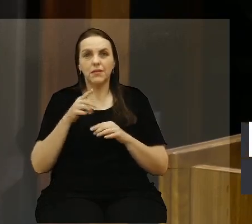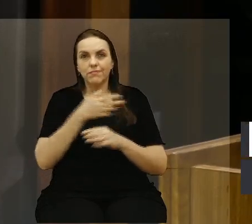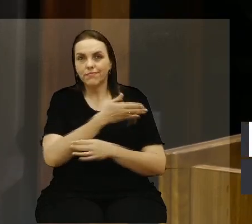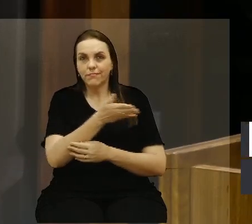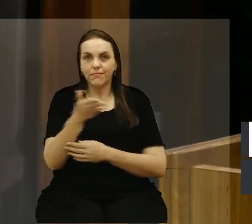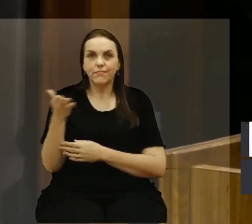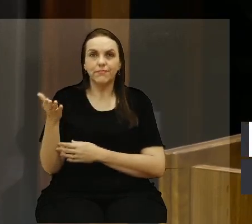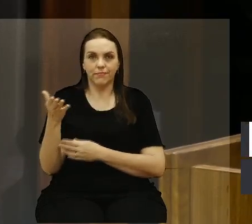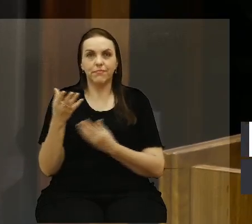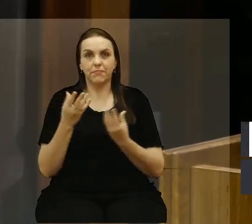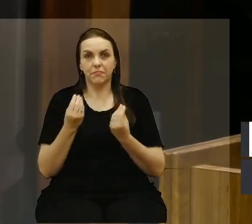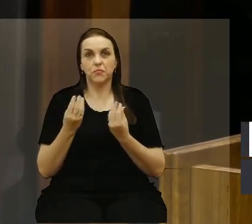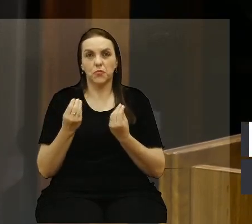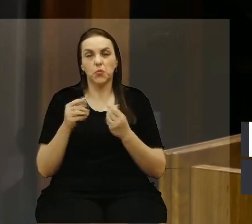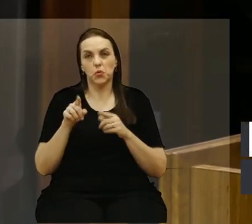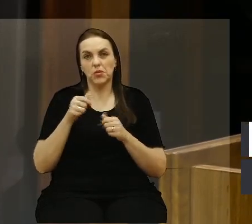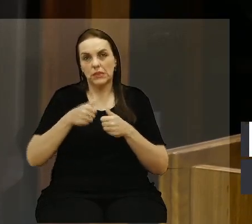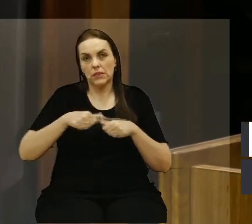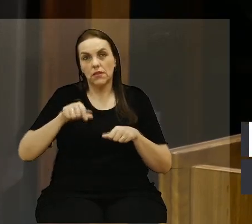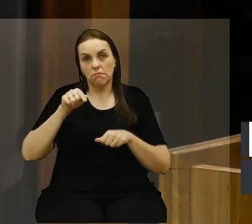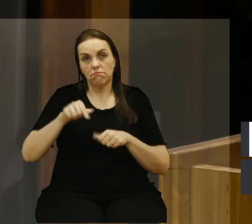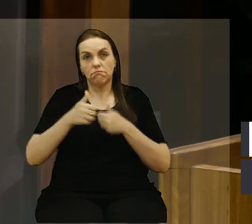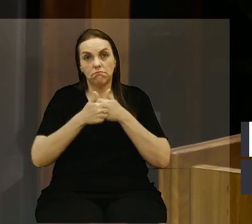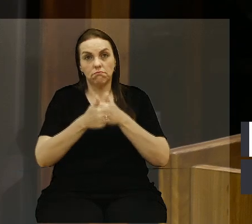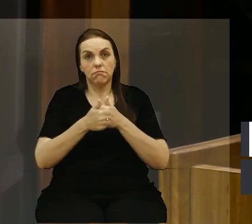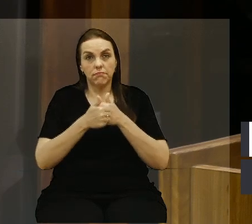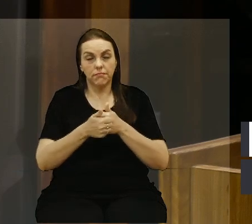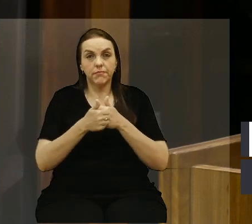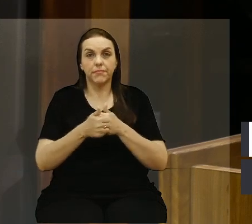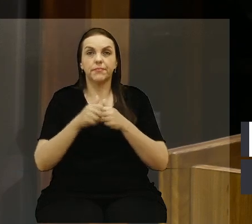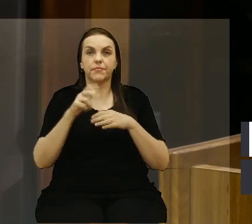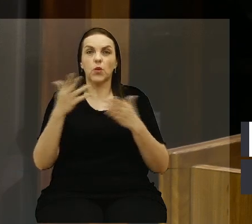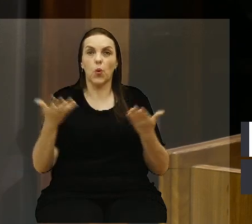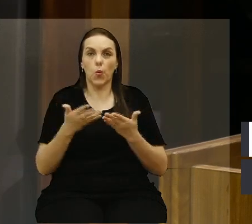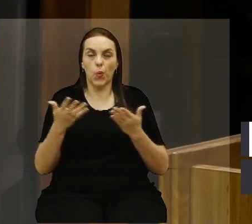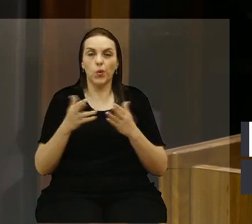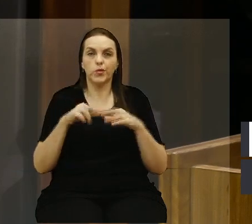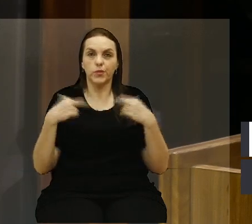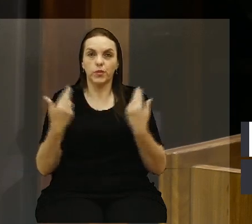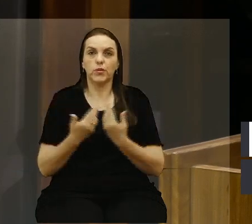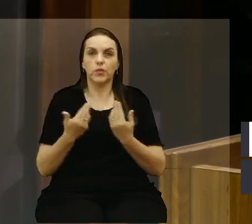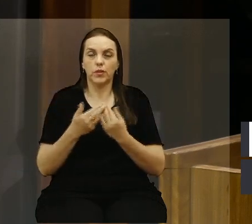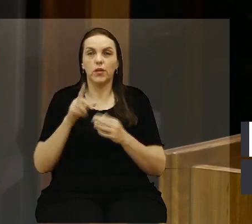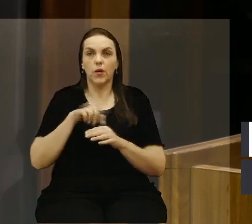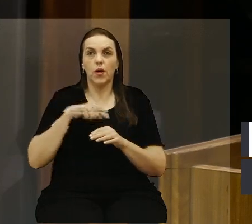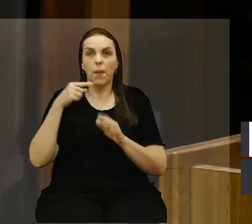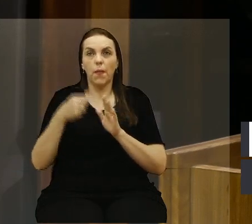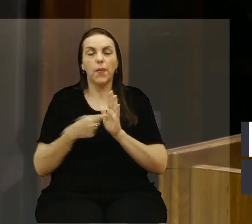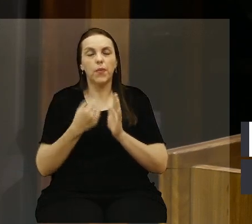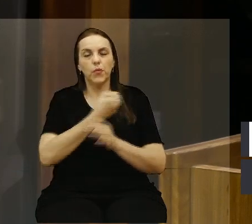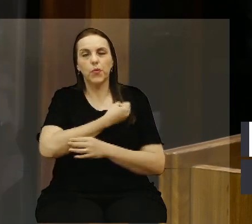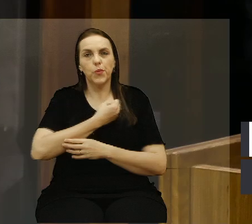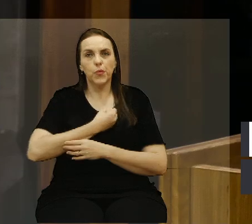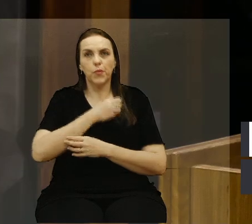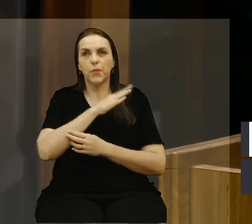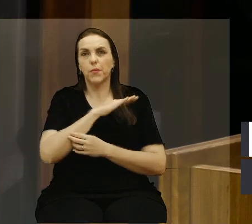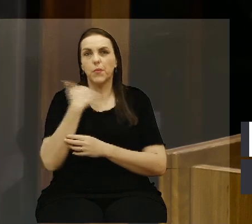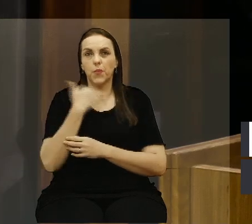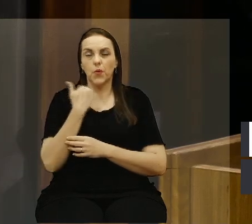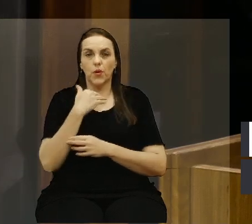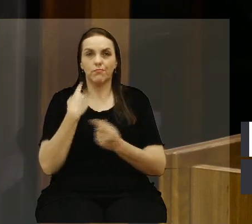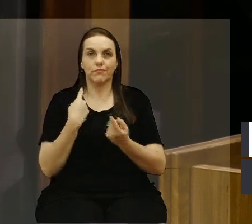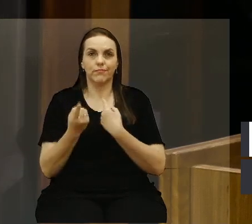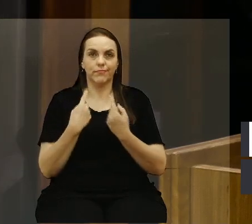de vocês, quem sabe, dos que estão acompanhando a sessão da Câmara, atinge diretamente o número de mortes no trânsito em nossa